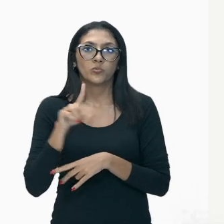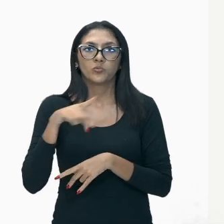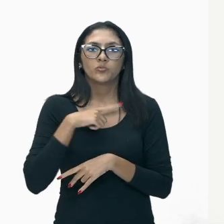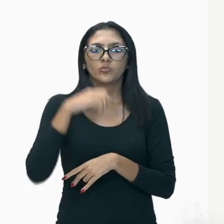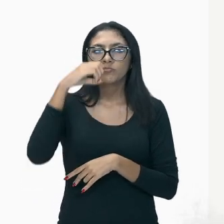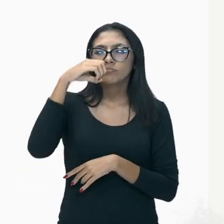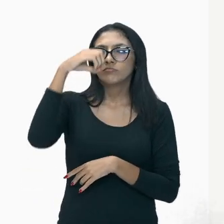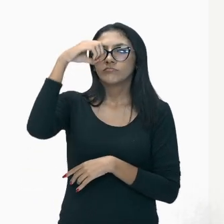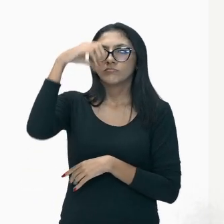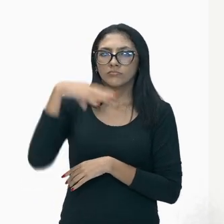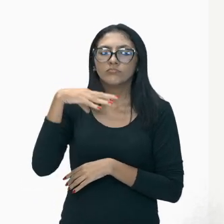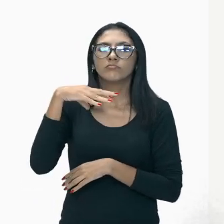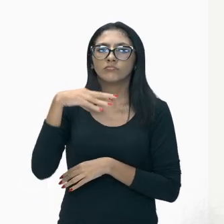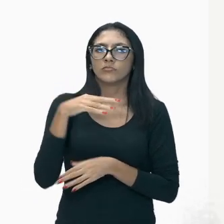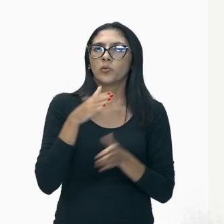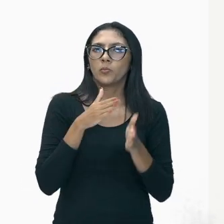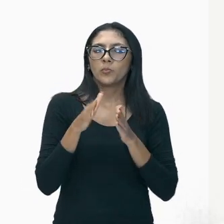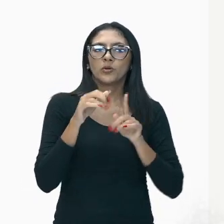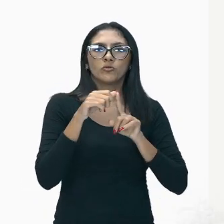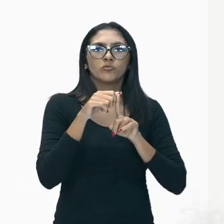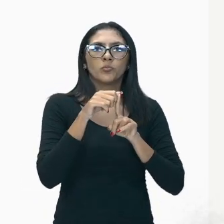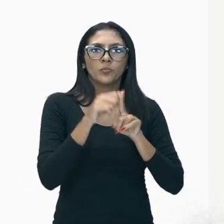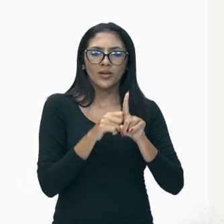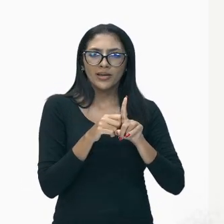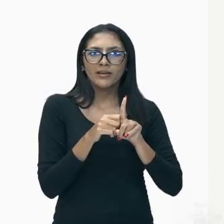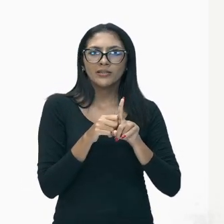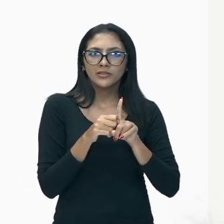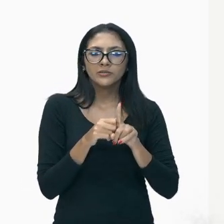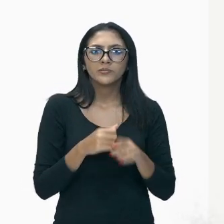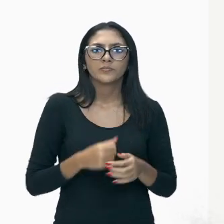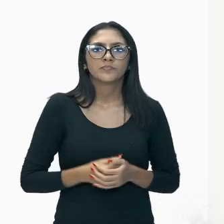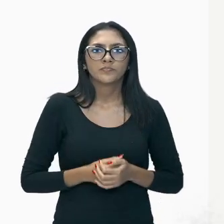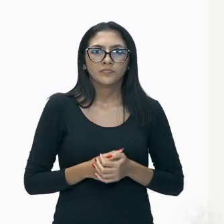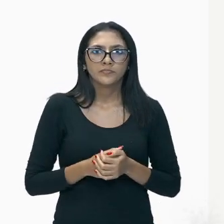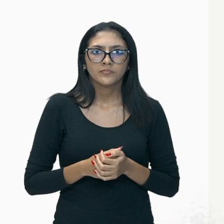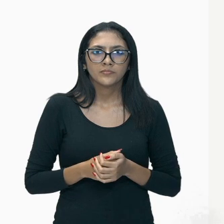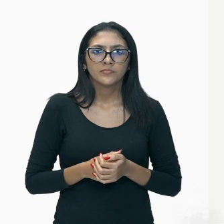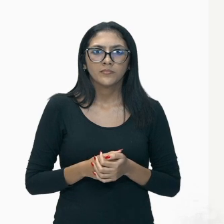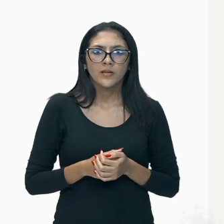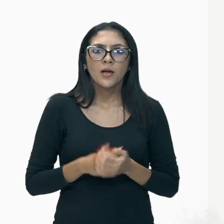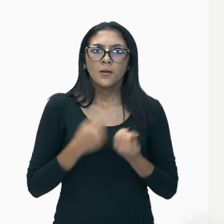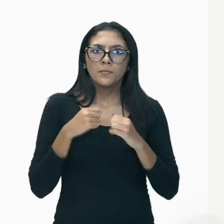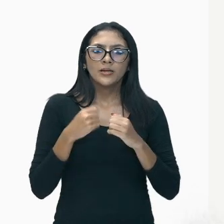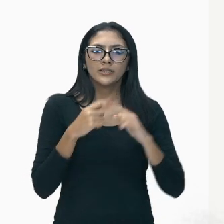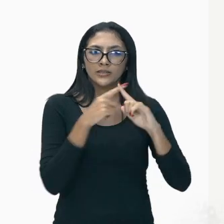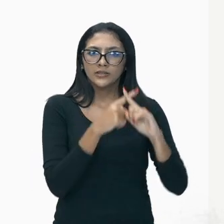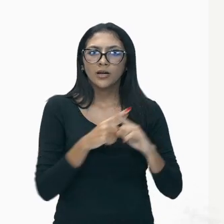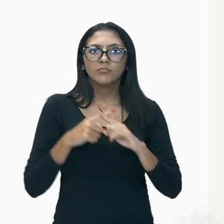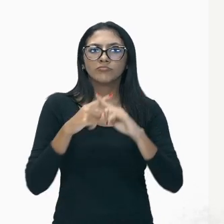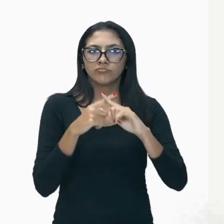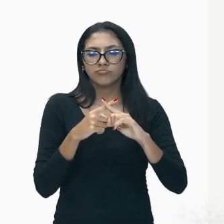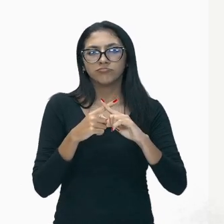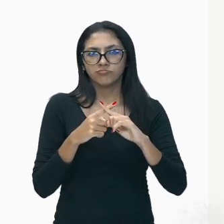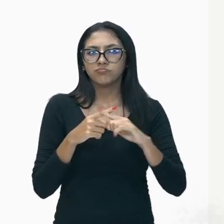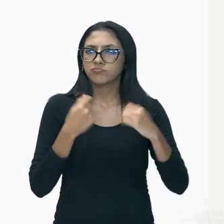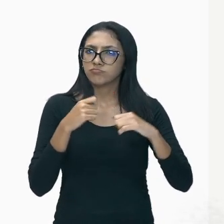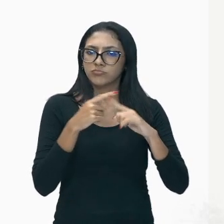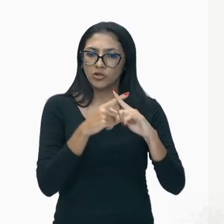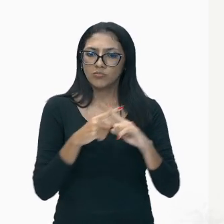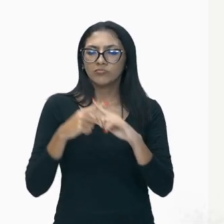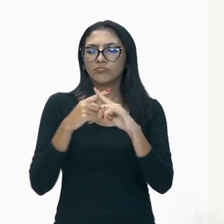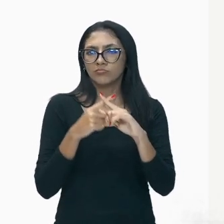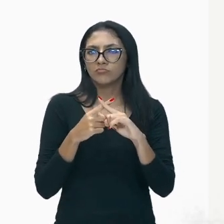acesa mensalmente em horas, devemos realizar a multiplicação, como eu falei para vocês aqui,